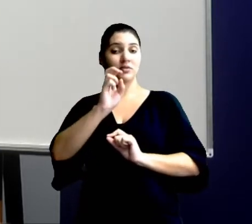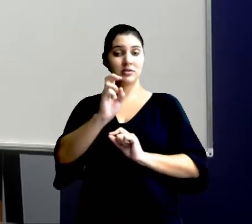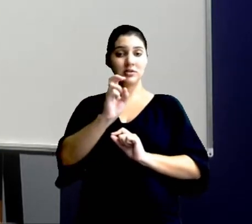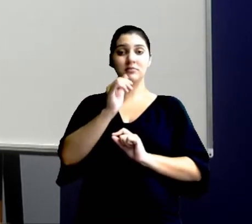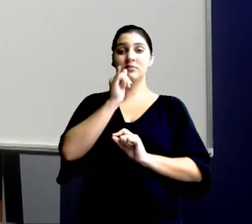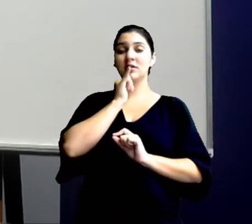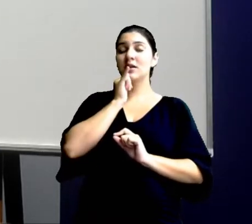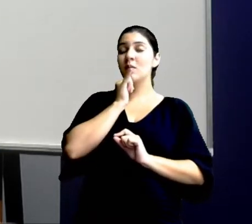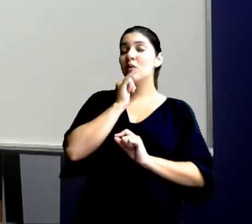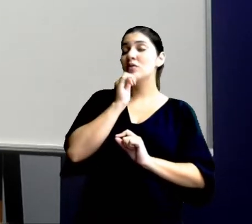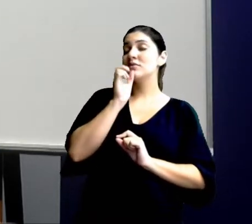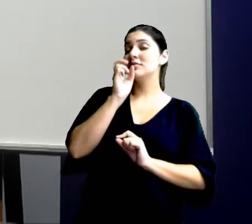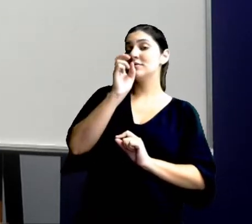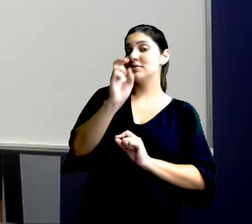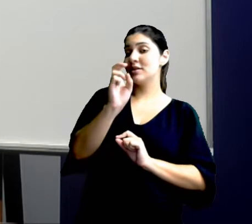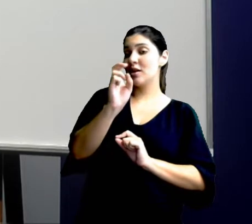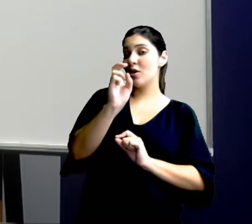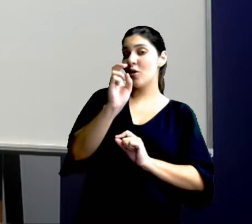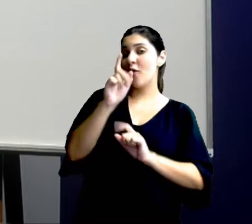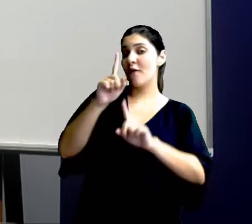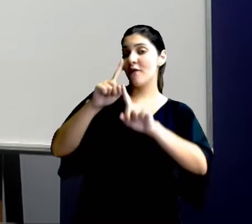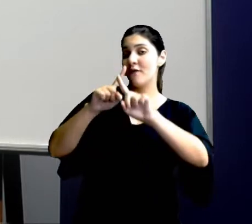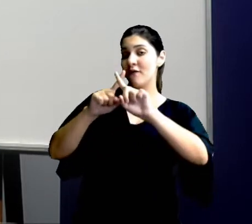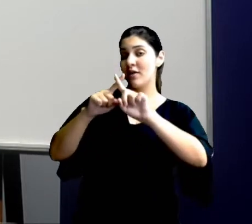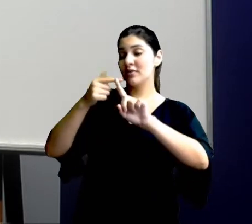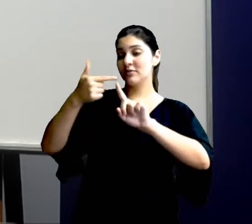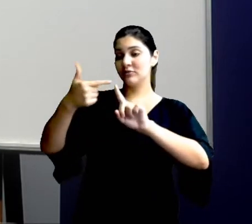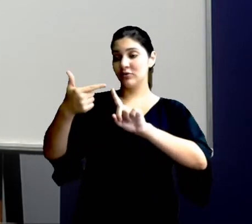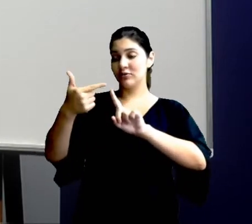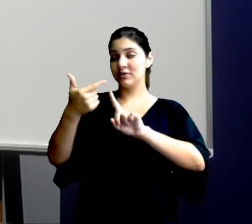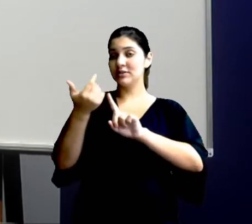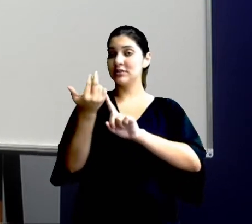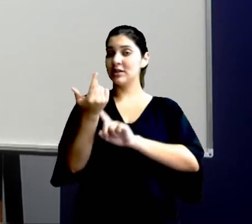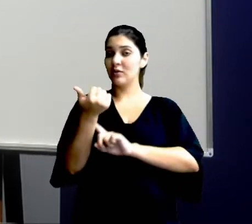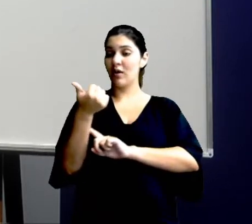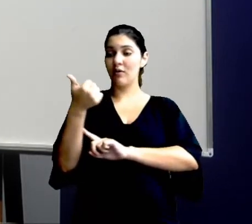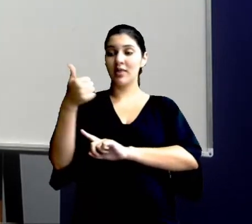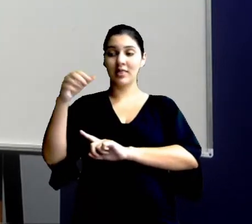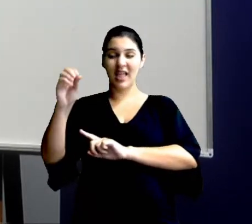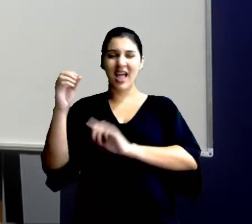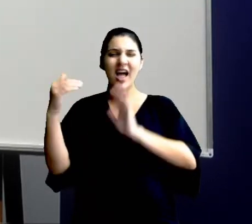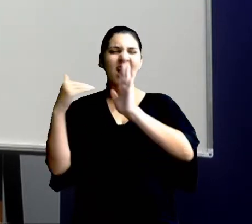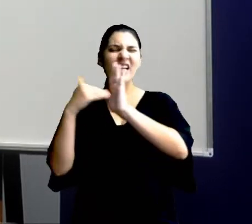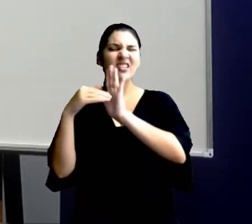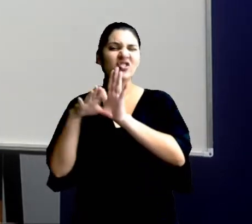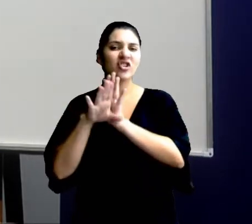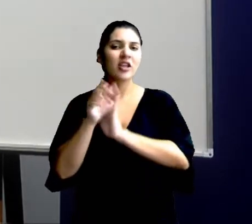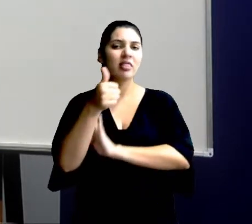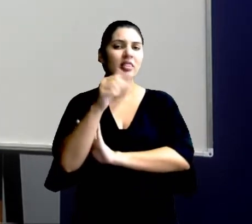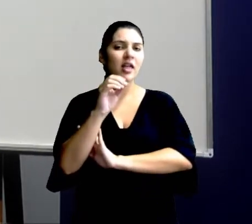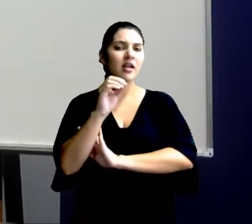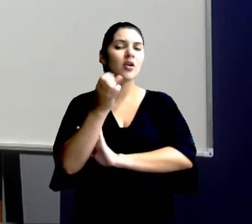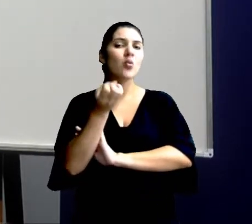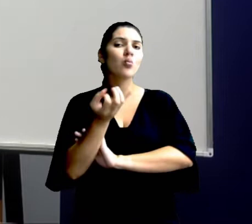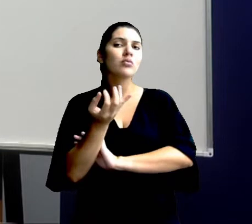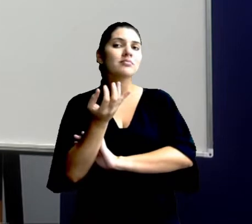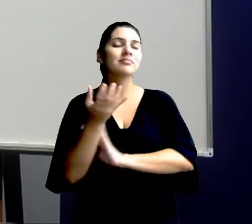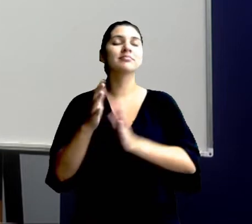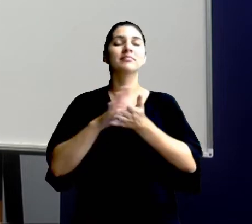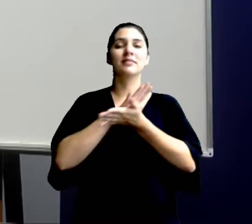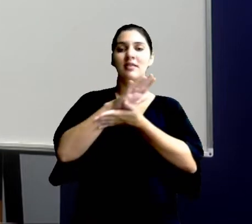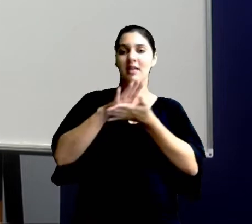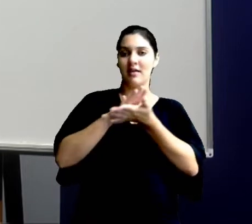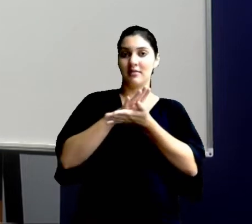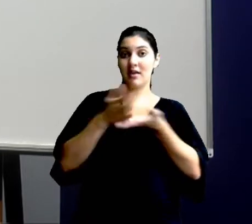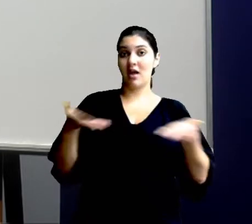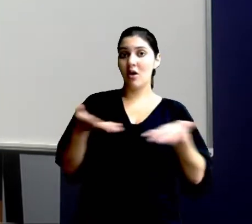5 vezes 2, 10. Para 10, nada. Ok? Vamos fazer um outro exemplo com